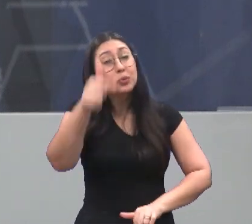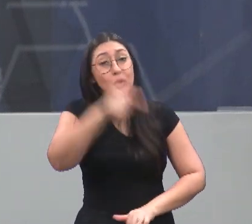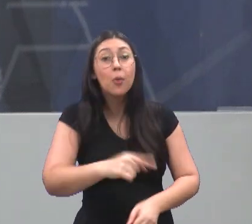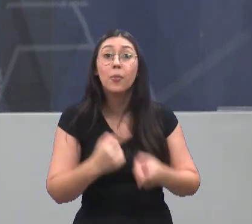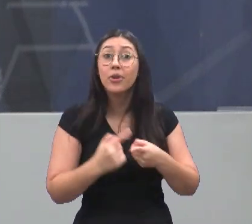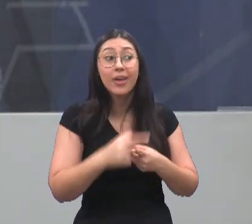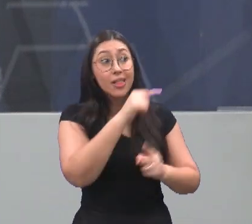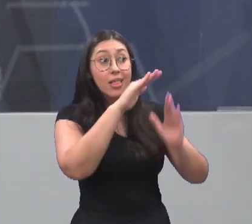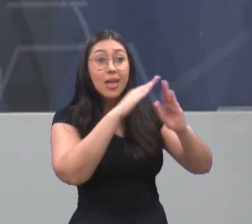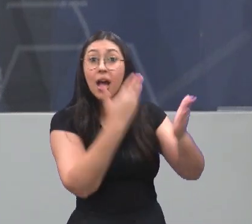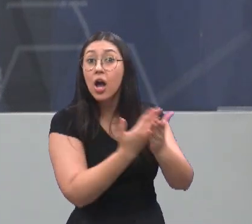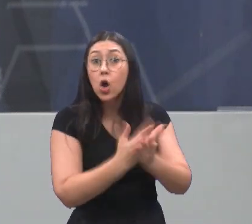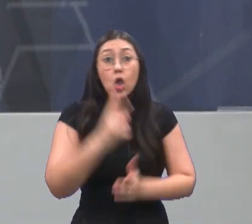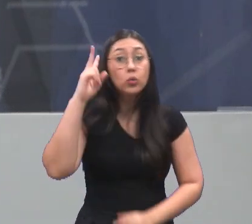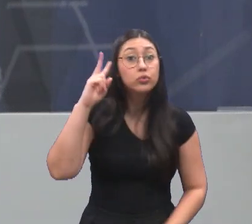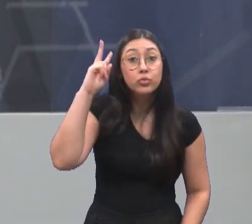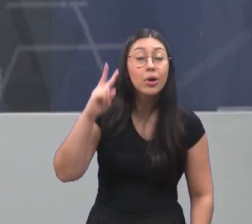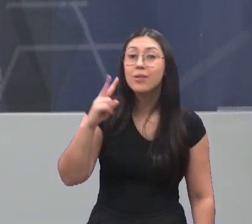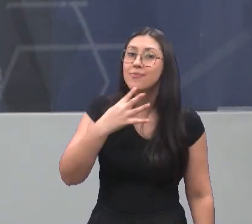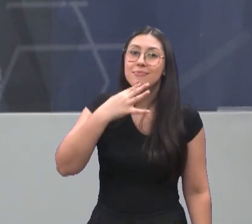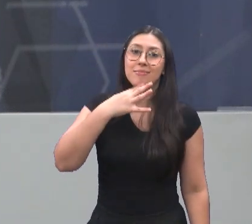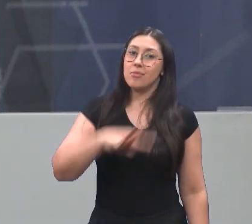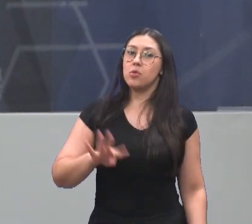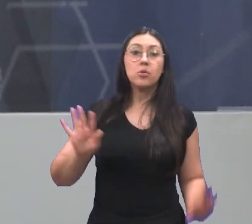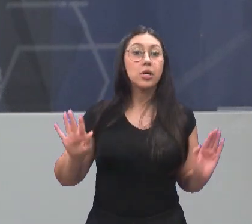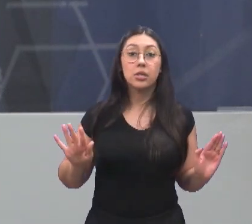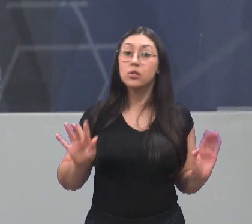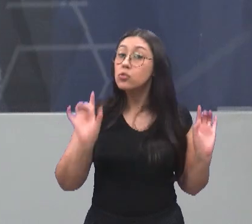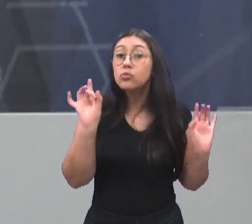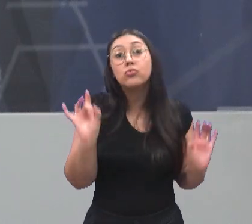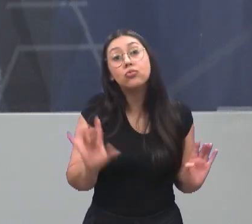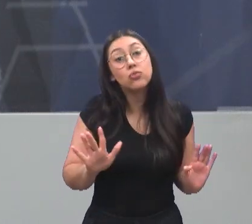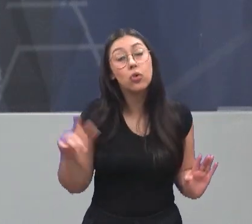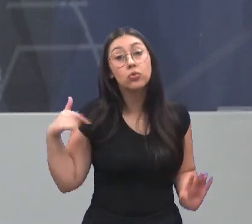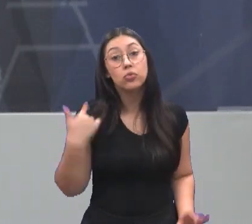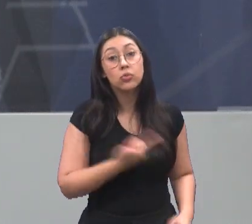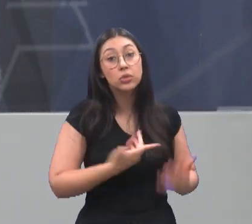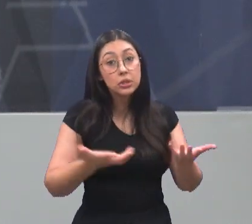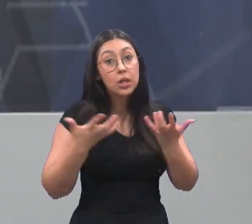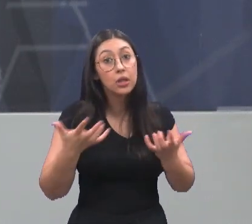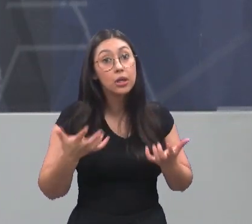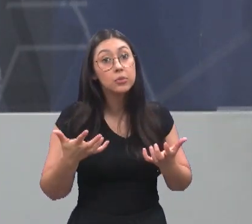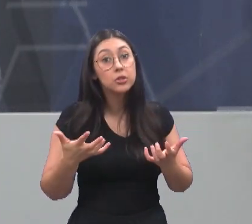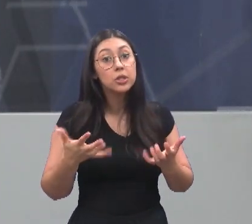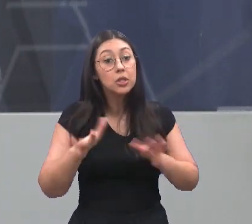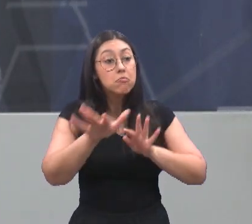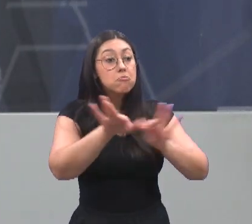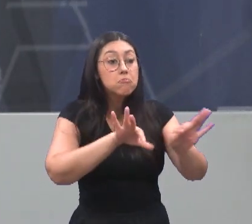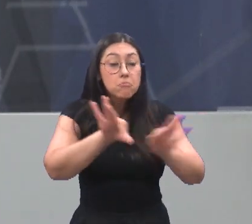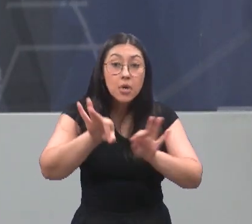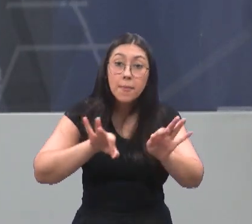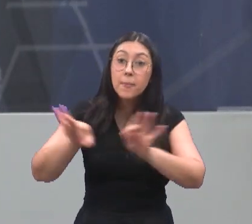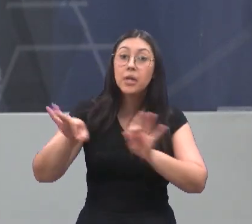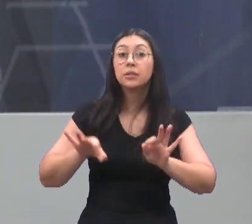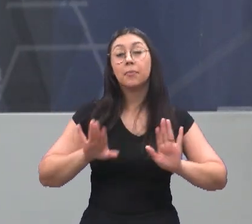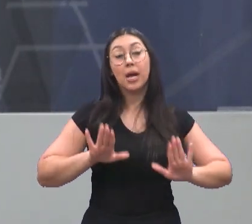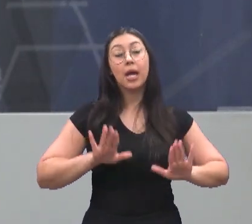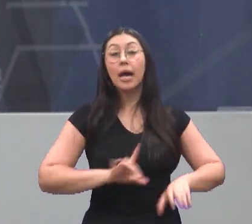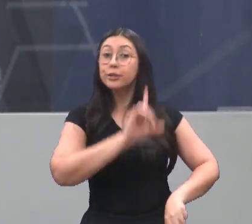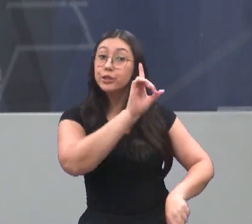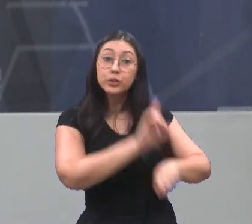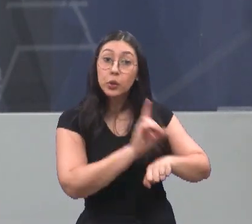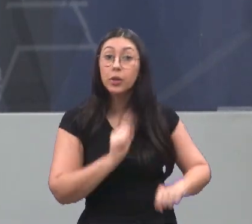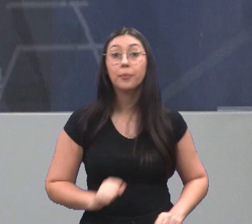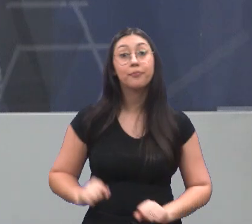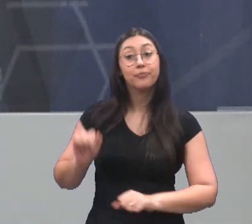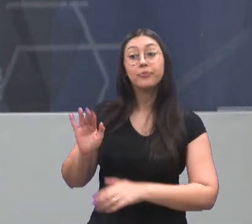não conhecem a história delas. É isso. Nós queremos que essa organização aconteça para que as diretoras, assistente